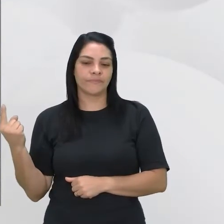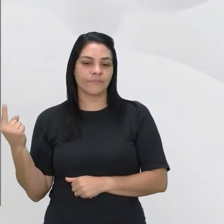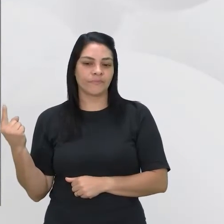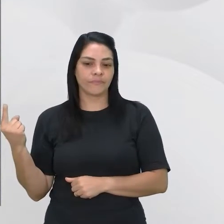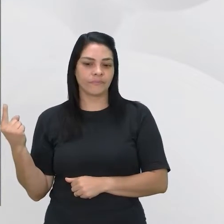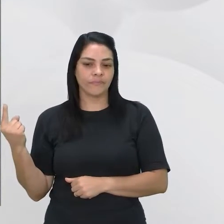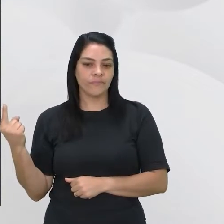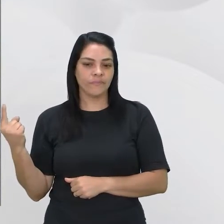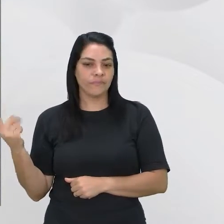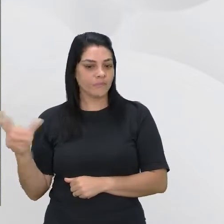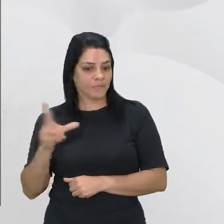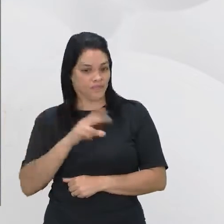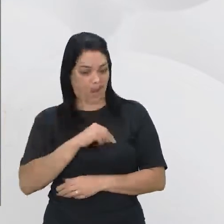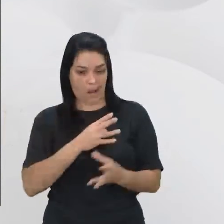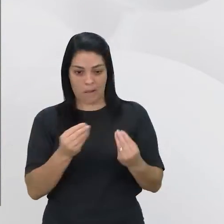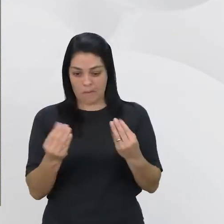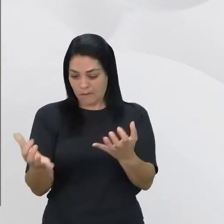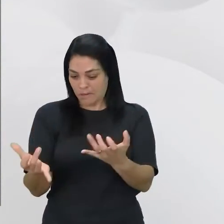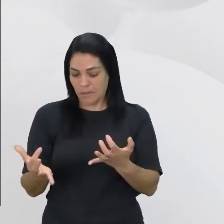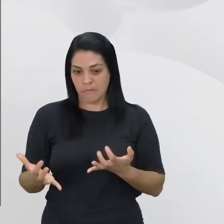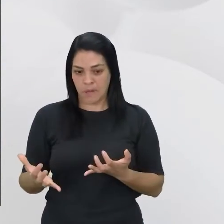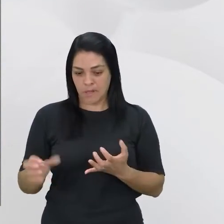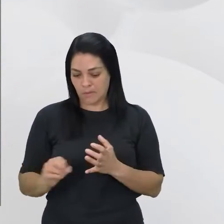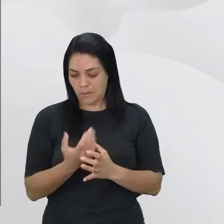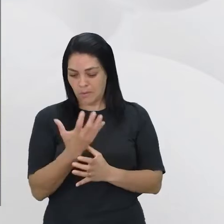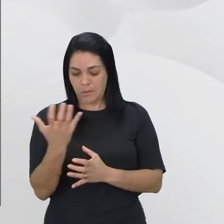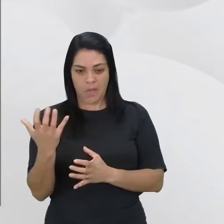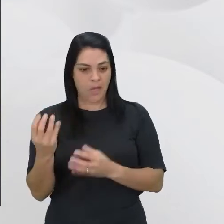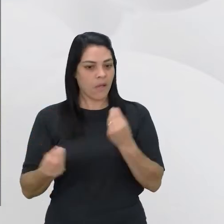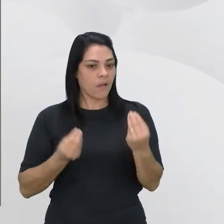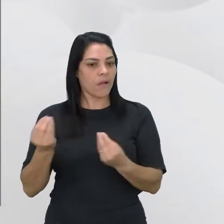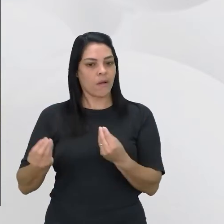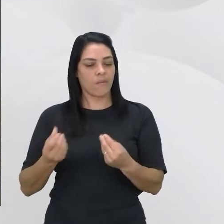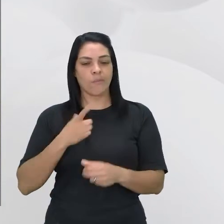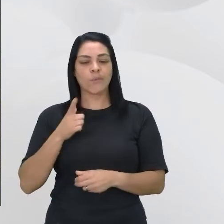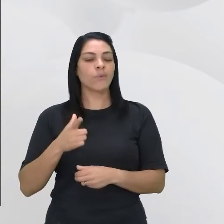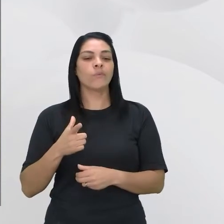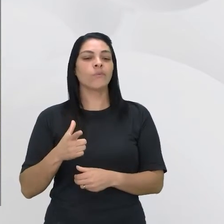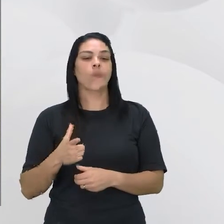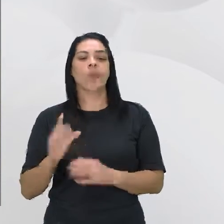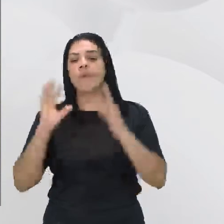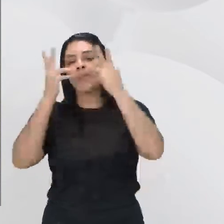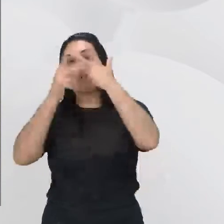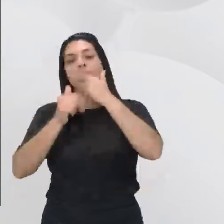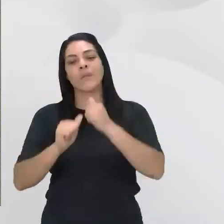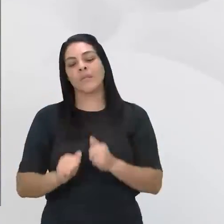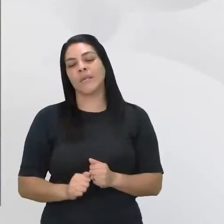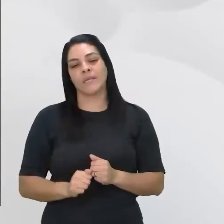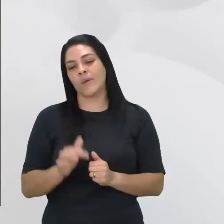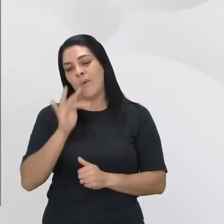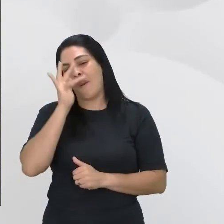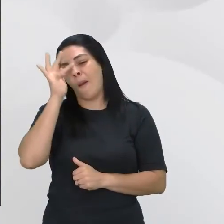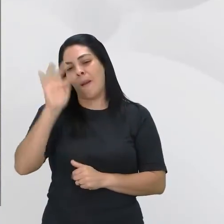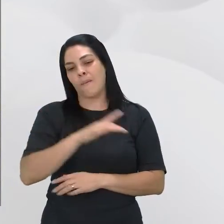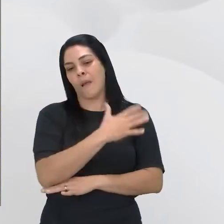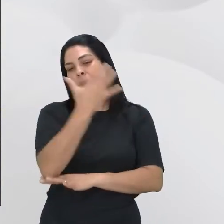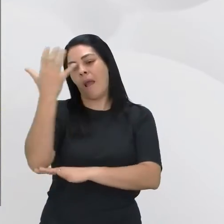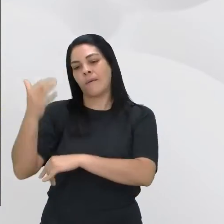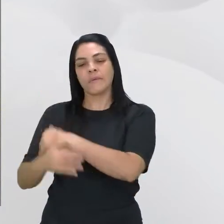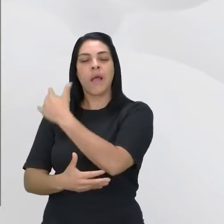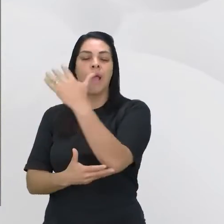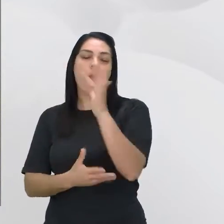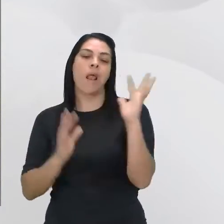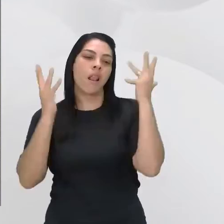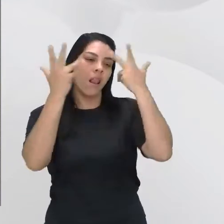imagem, fala, nossa, que monte de mato é esse crescendo? Não tem cara daquele jardim com árvores em formato de pirulito, né?